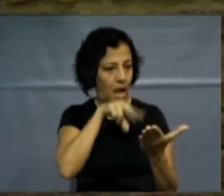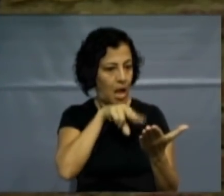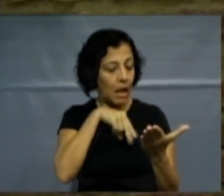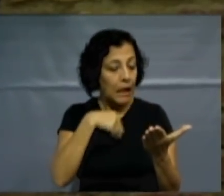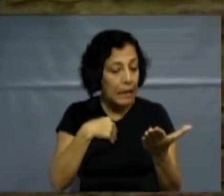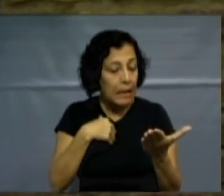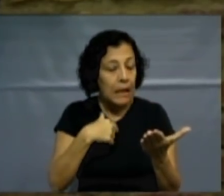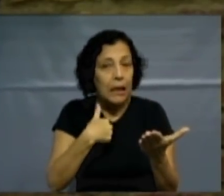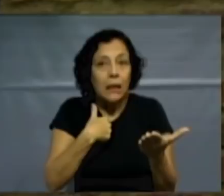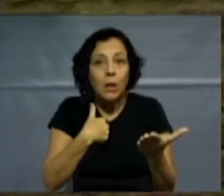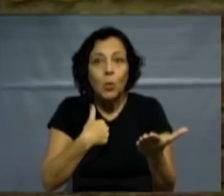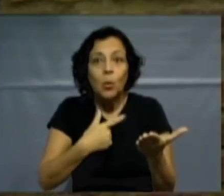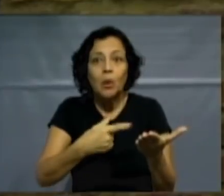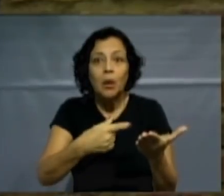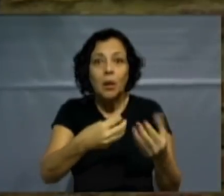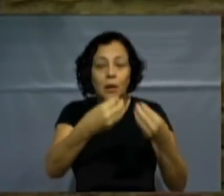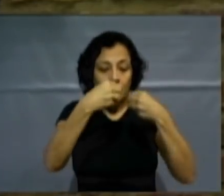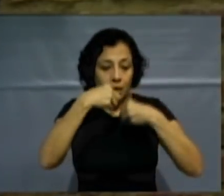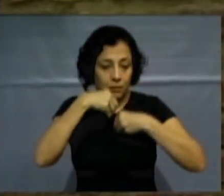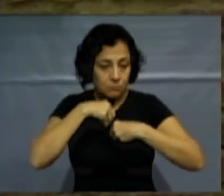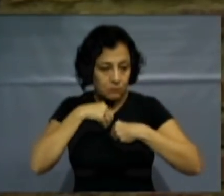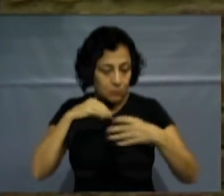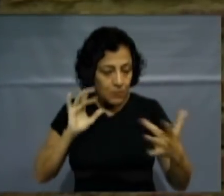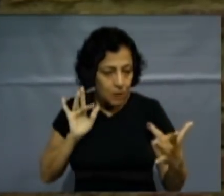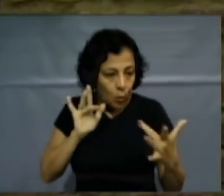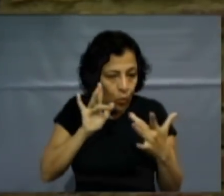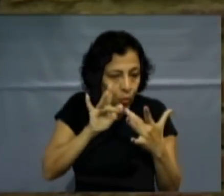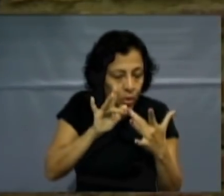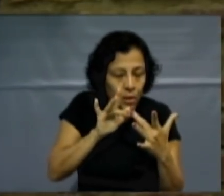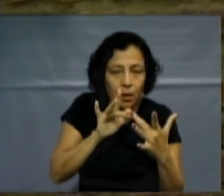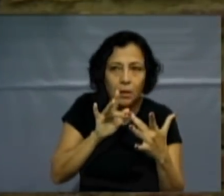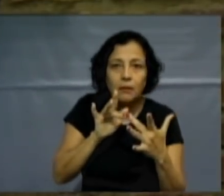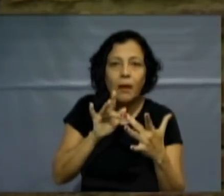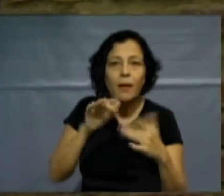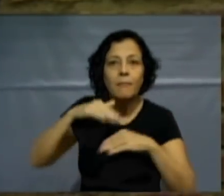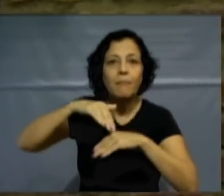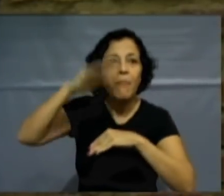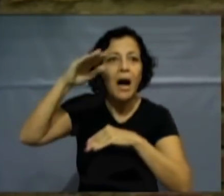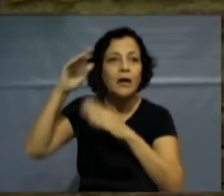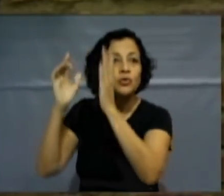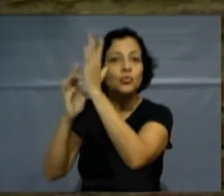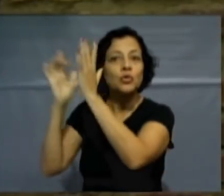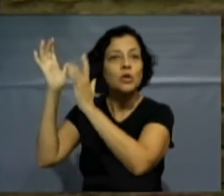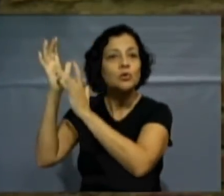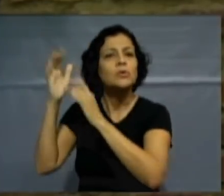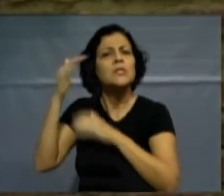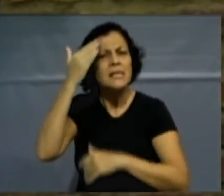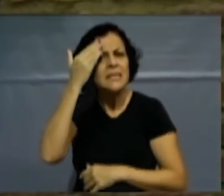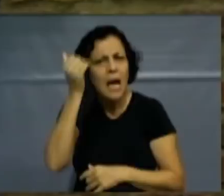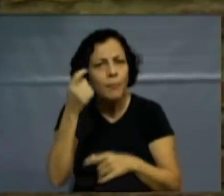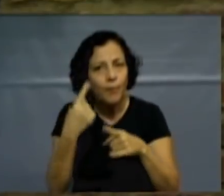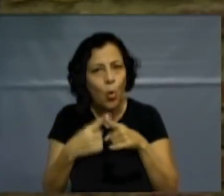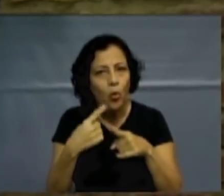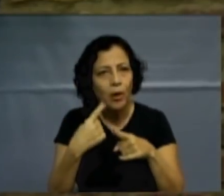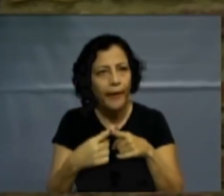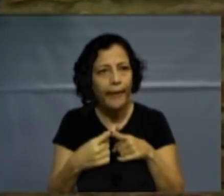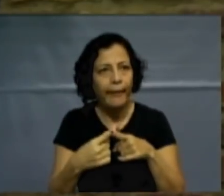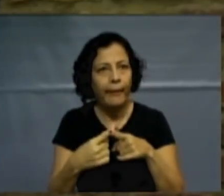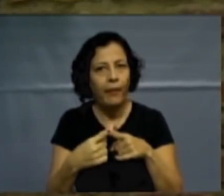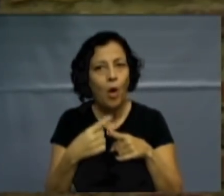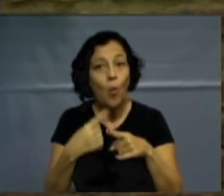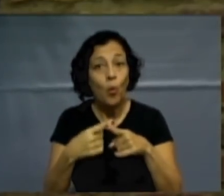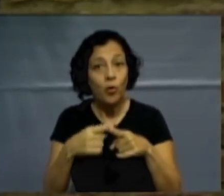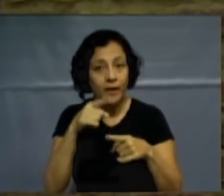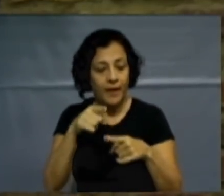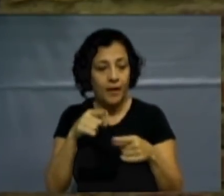eu me transformei, me interconectei mais com Jesus. Sabem por quê? No livro Atos dos Apóstolos,